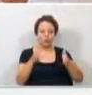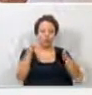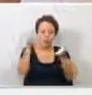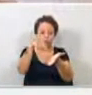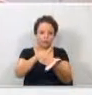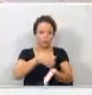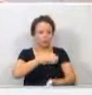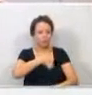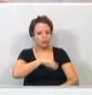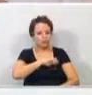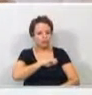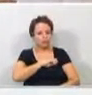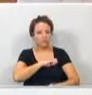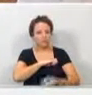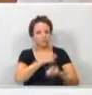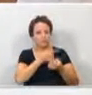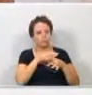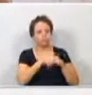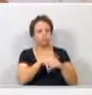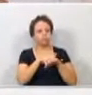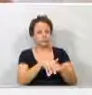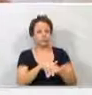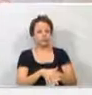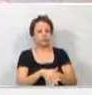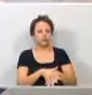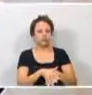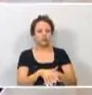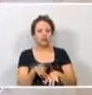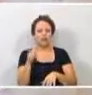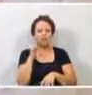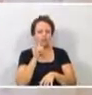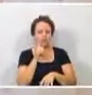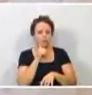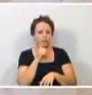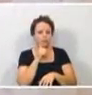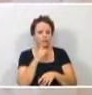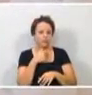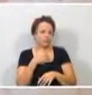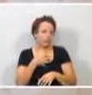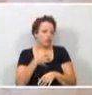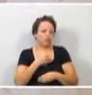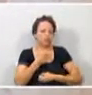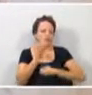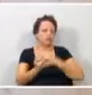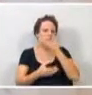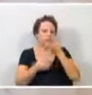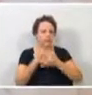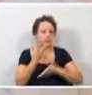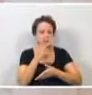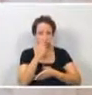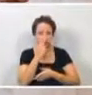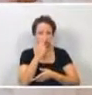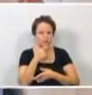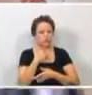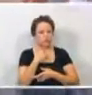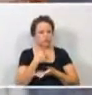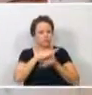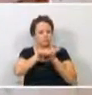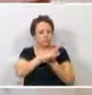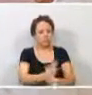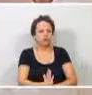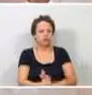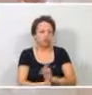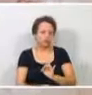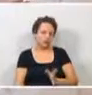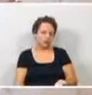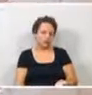delegacia. Prender alguém por se manifestar em sintonia de um estado de exceção. Ora bolas. No 8º